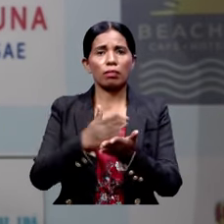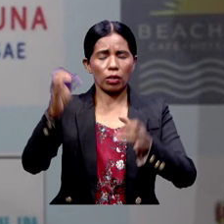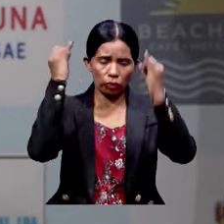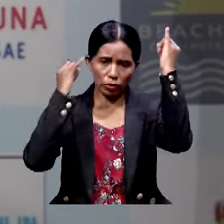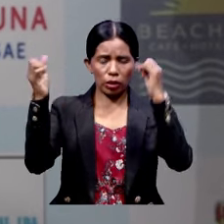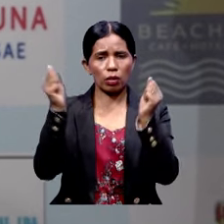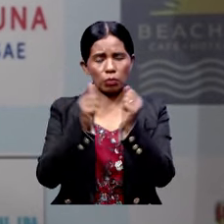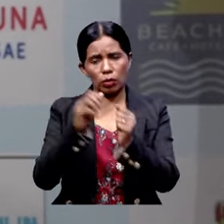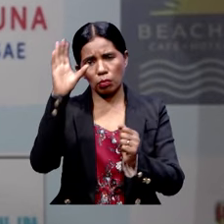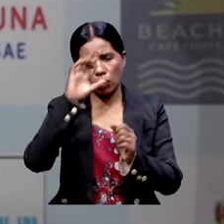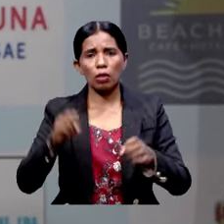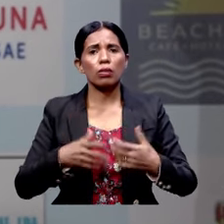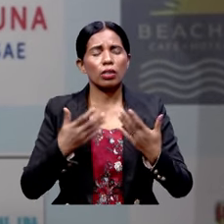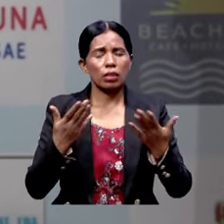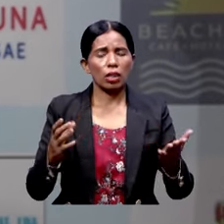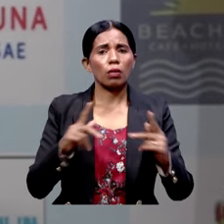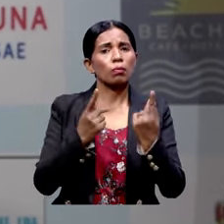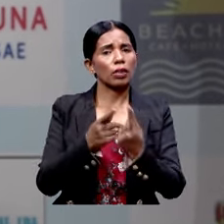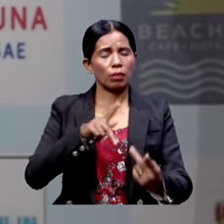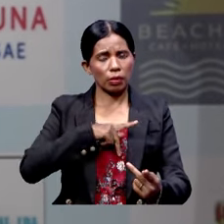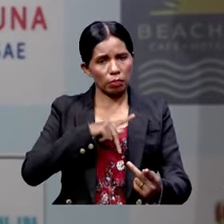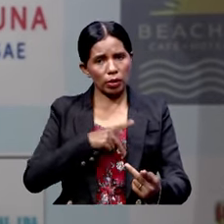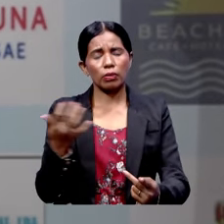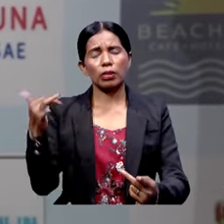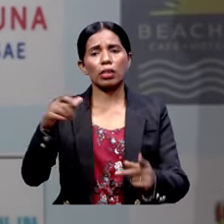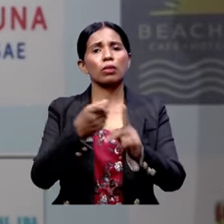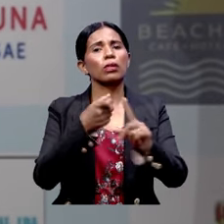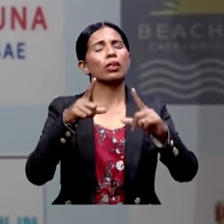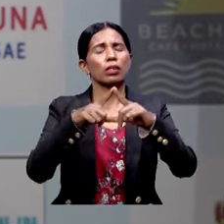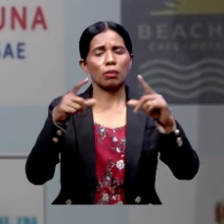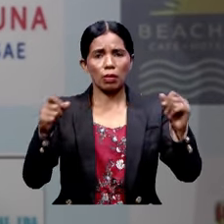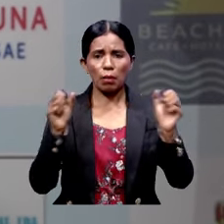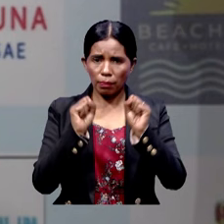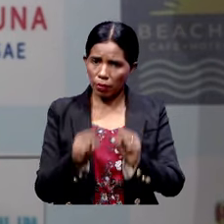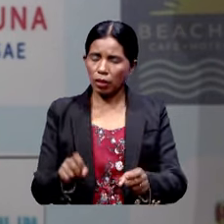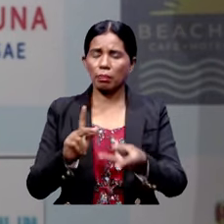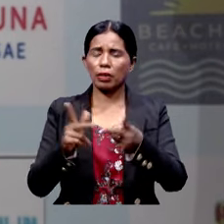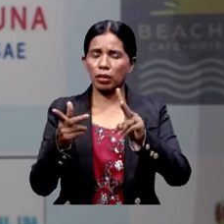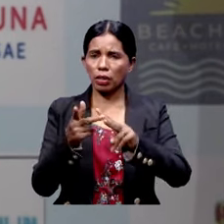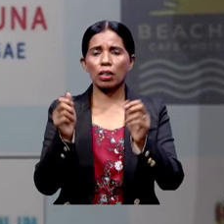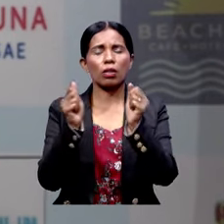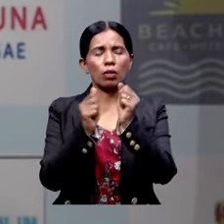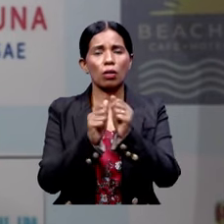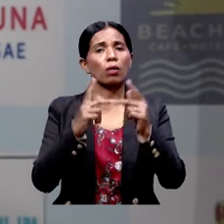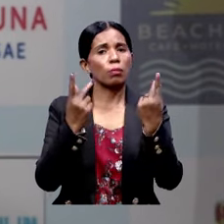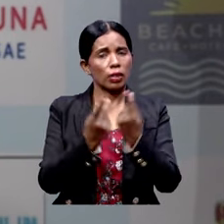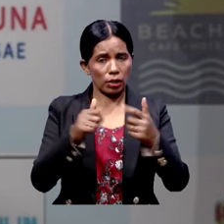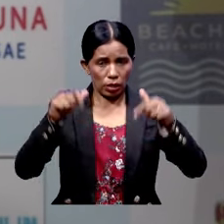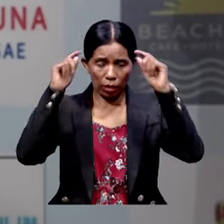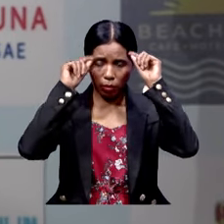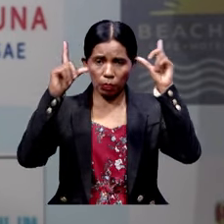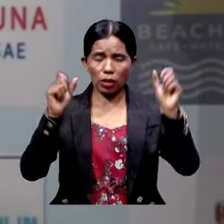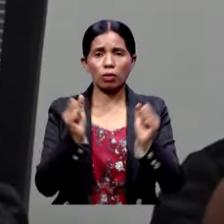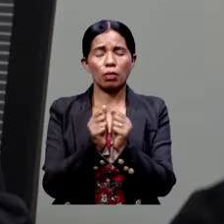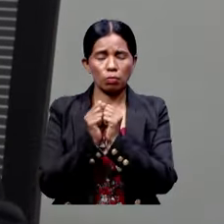e busca forma com o setor privado. Ele é a companhia Sira Japão, ele é a parceria com a companhia Sira Timor-Leste, a tu pela moto que